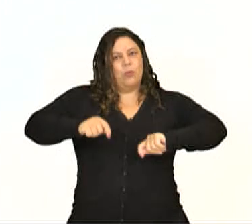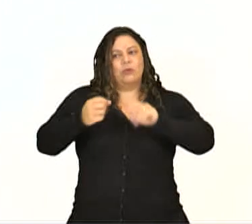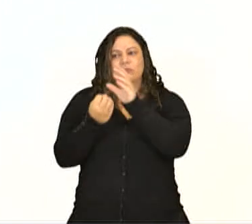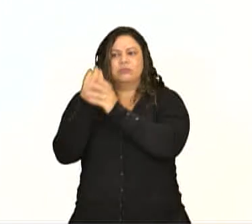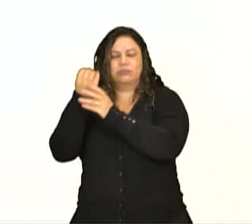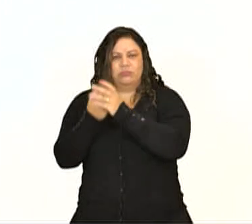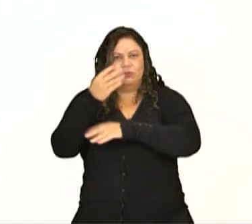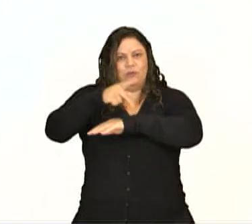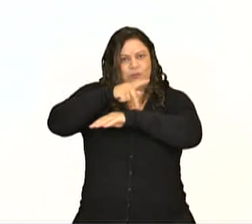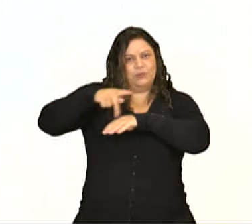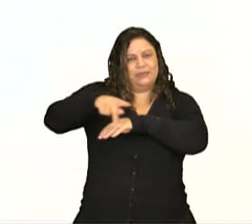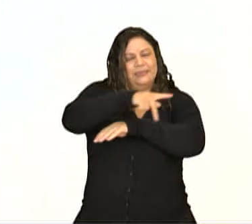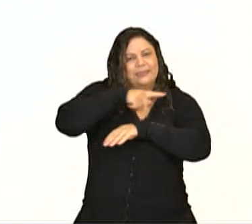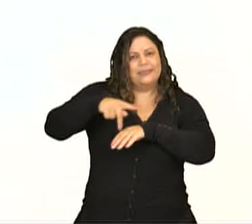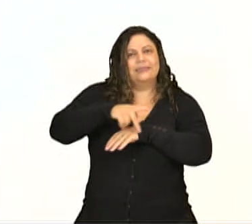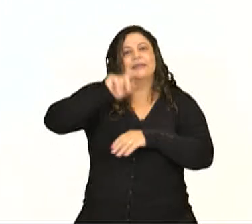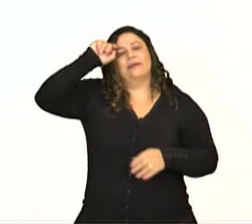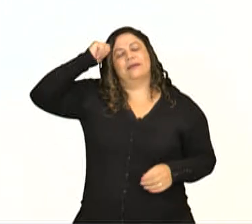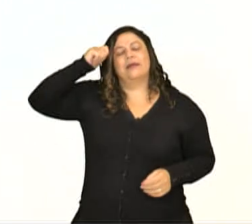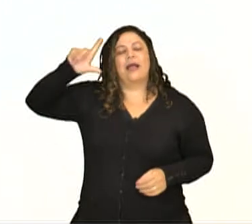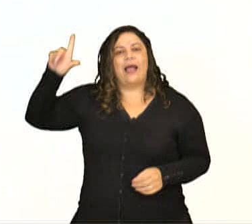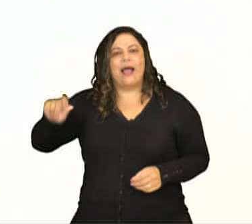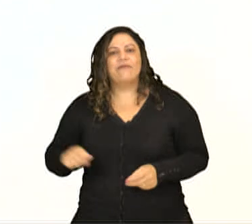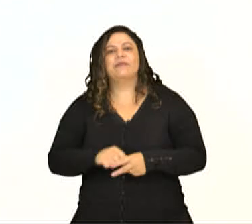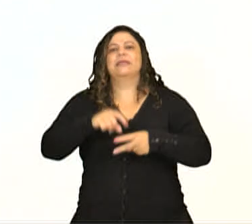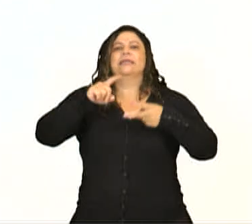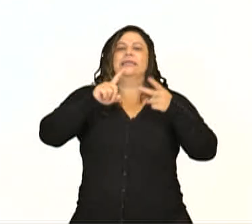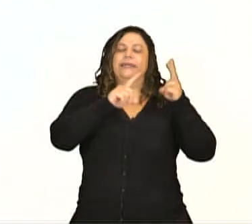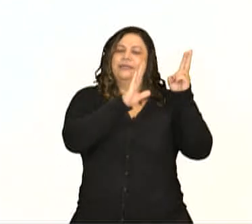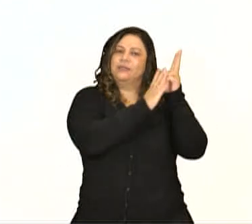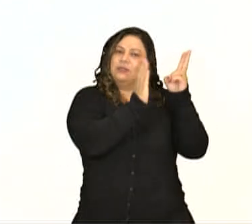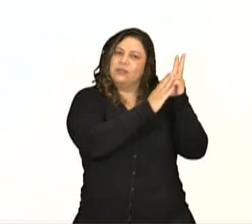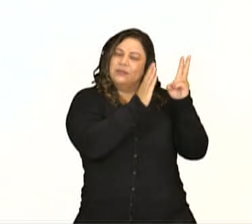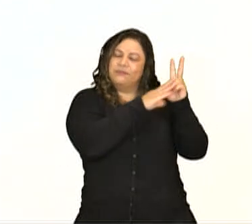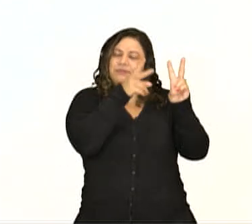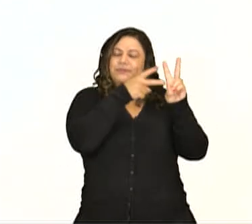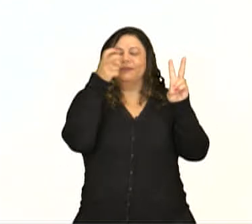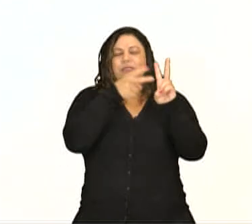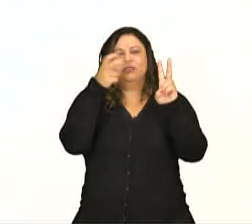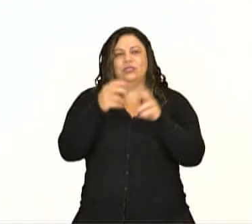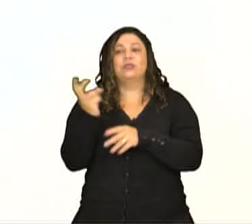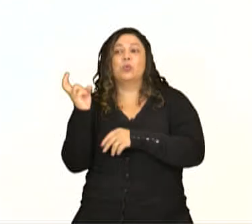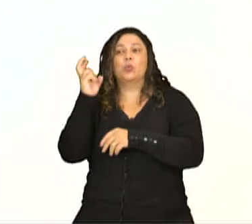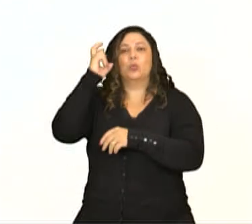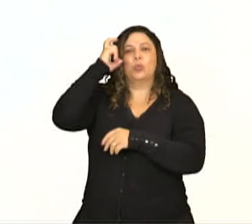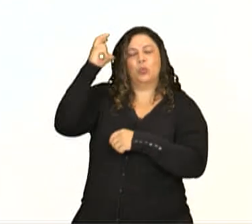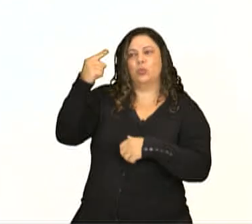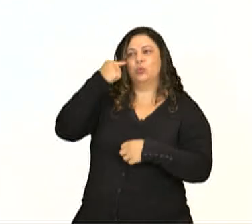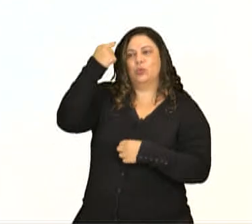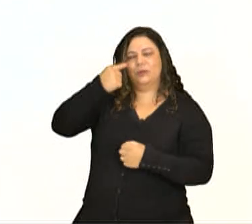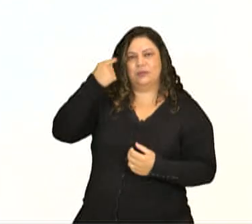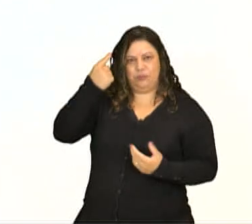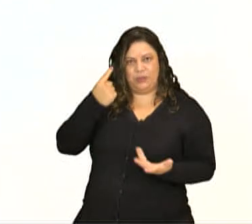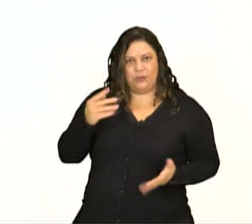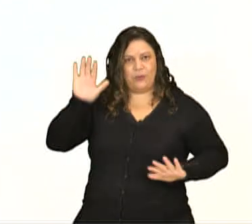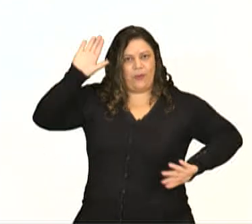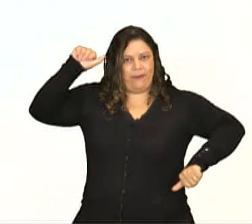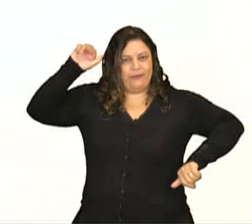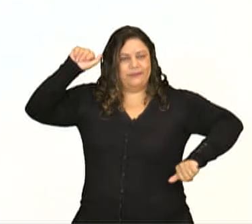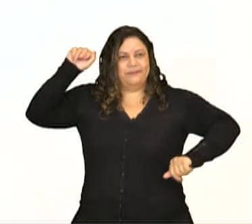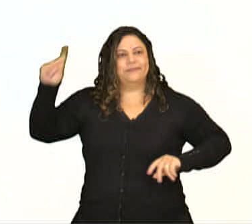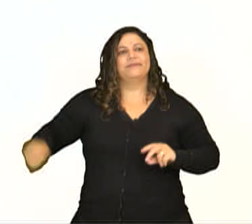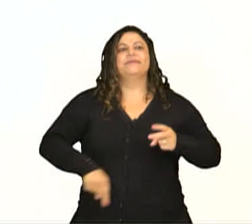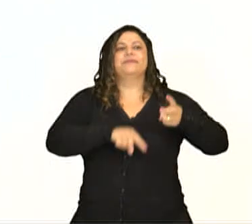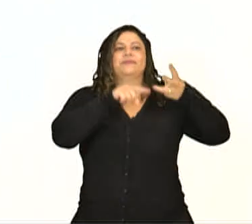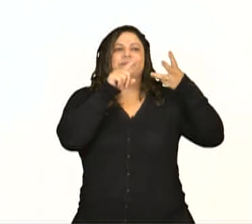do país, que foi o povo africano, o povo indígena e a cultura espanhola. A rumba é uma das danças de salão com estilo